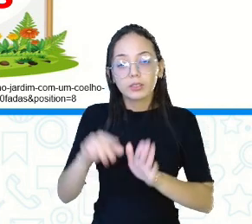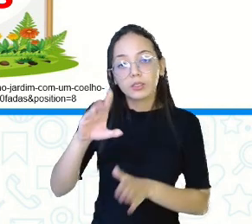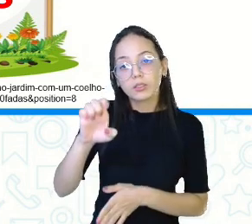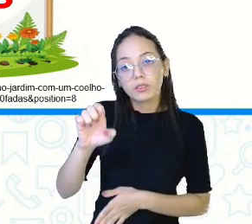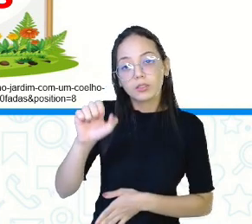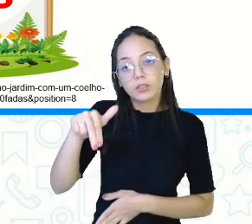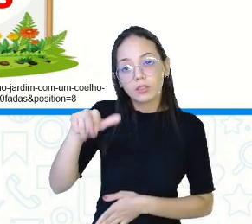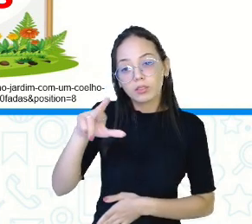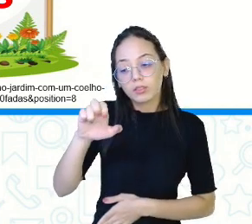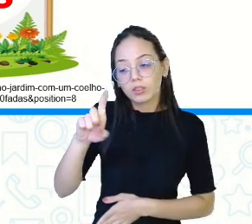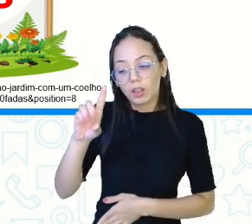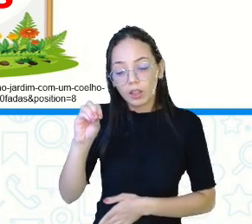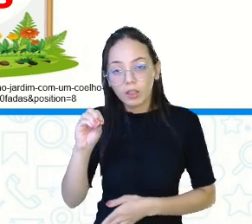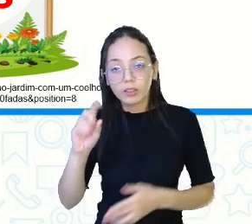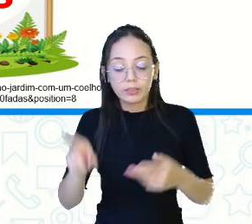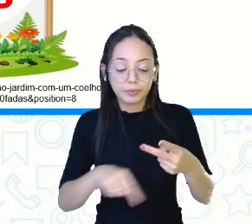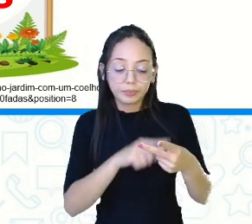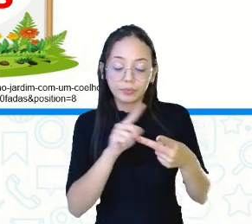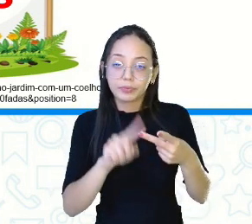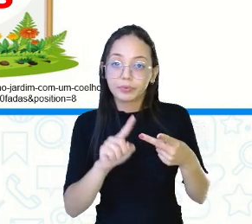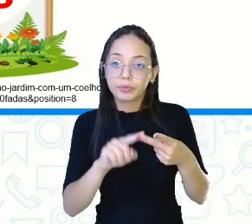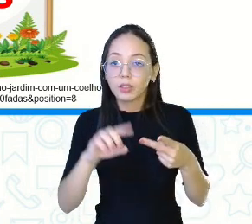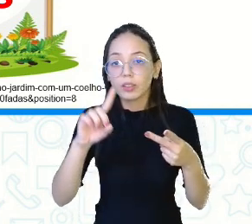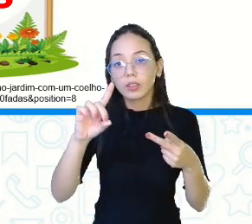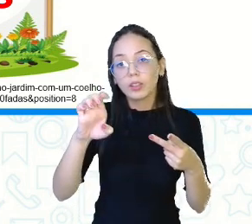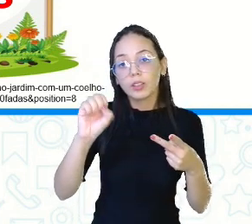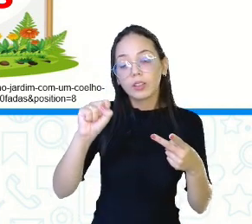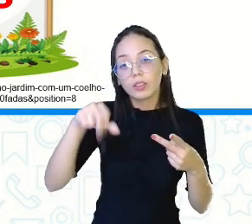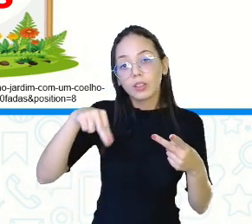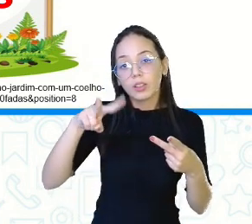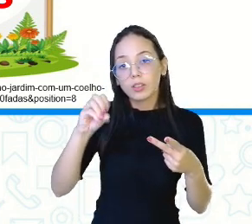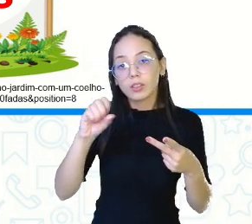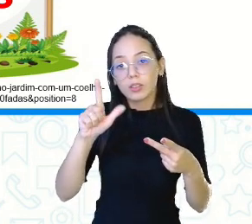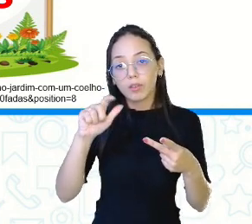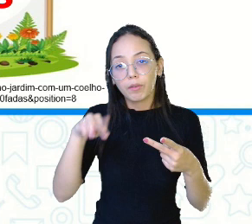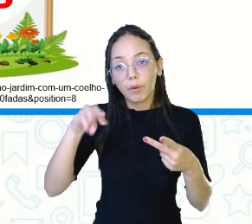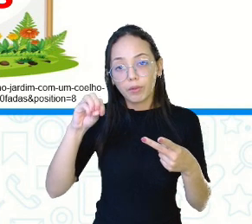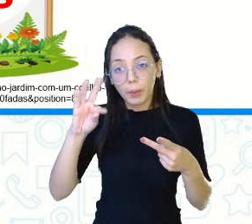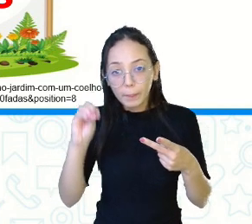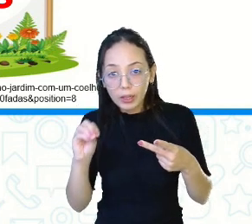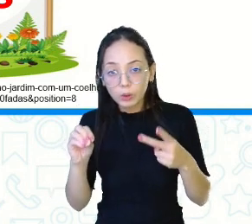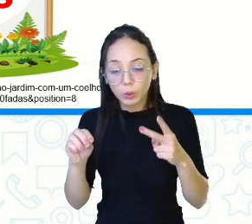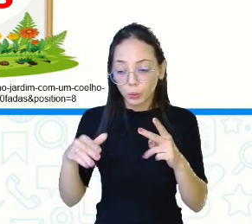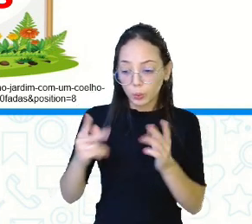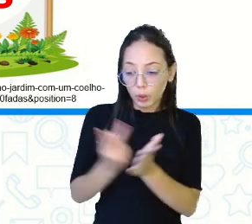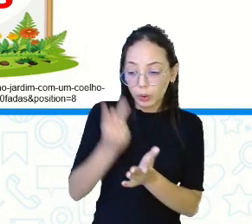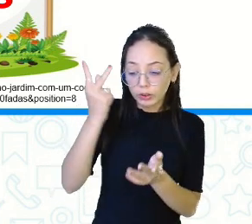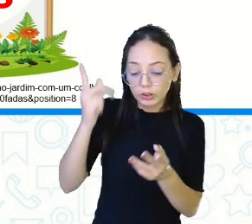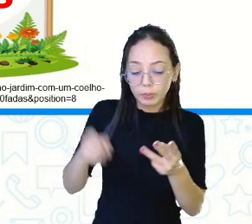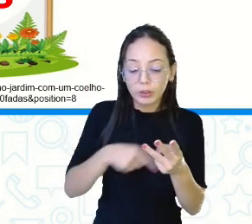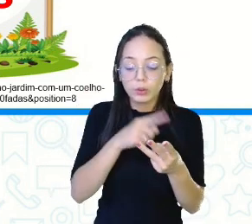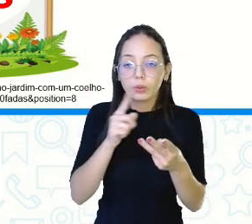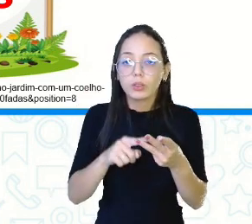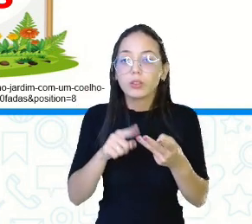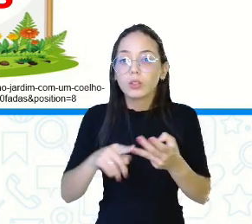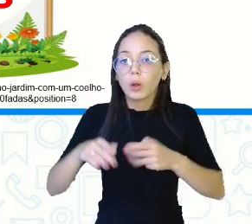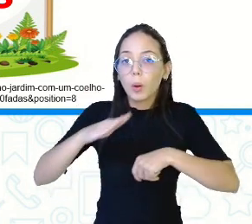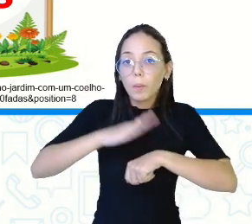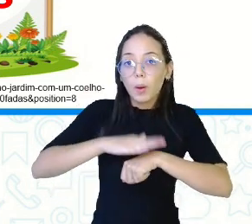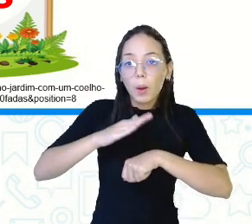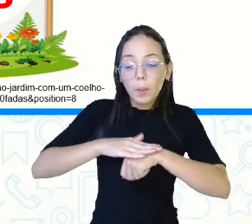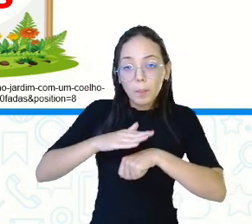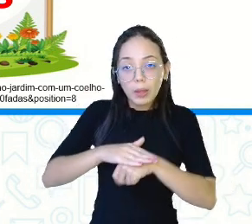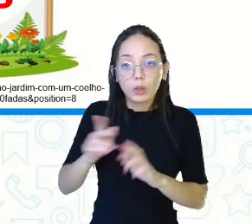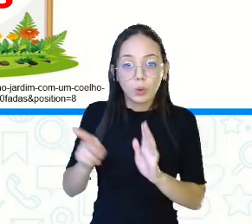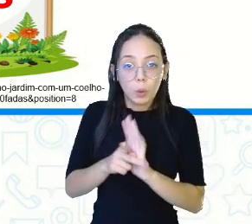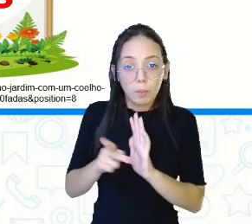enredo. Segundo, o desenvolvimento dos acontecimentos. Terceiro, o momento de